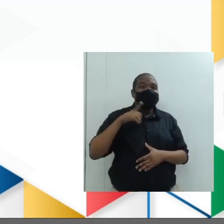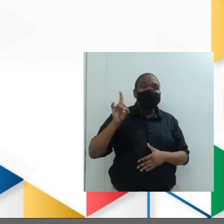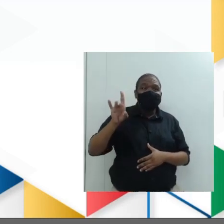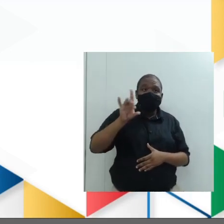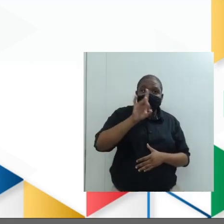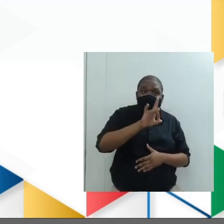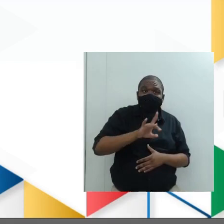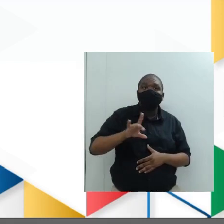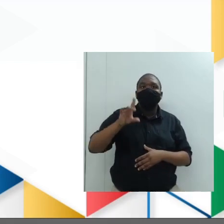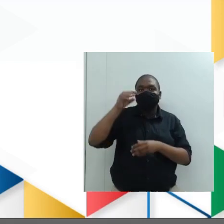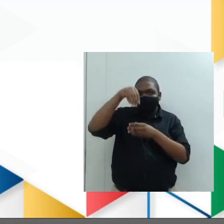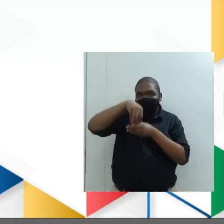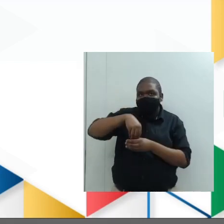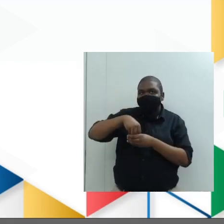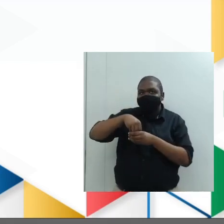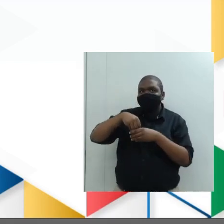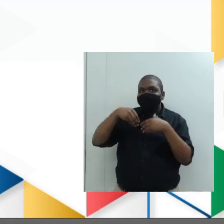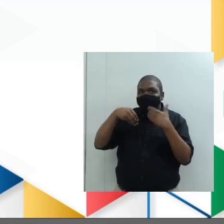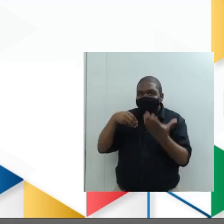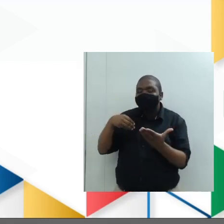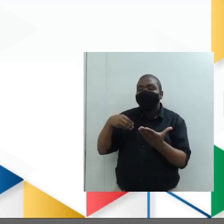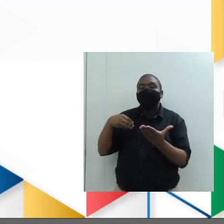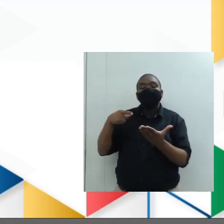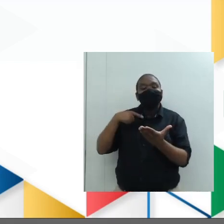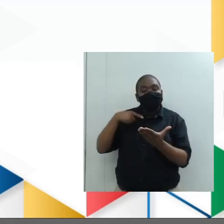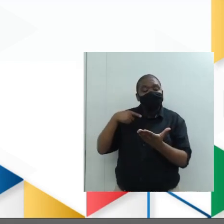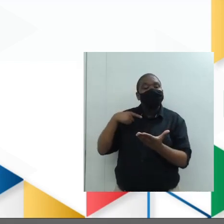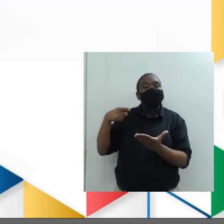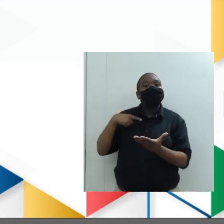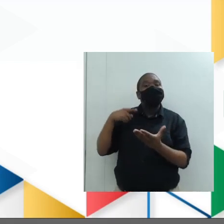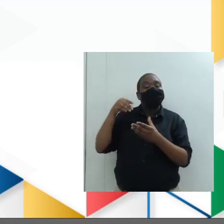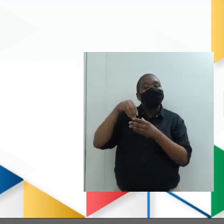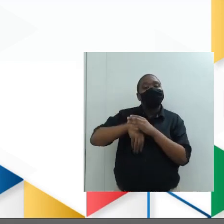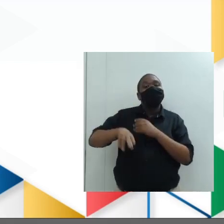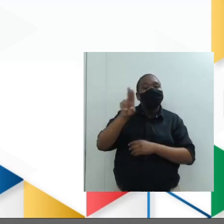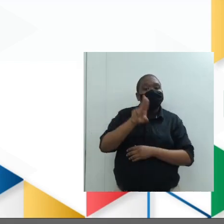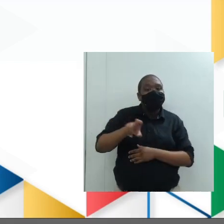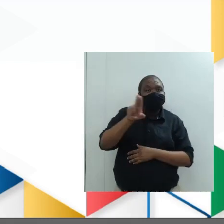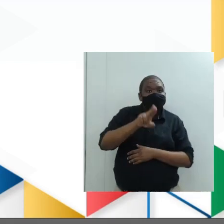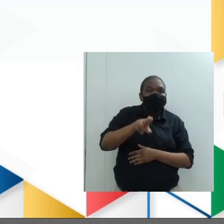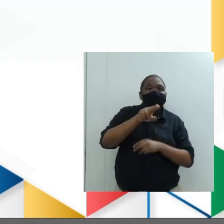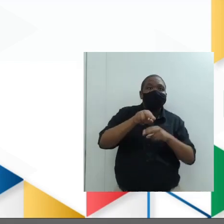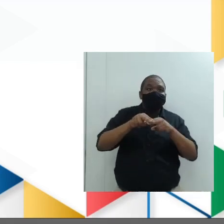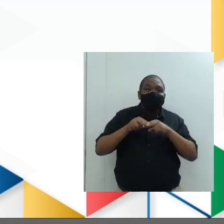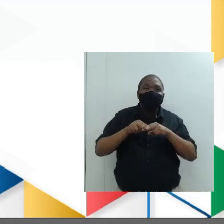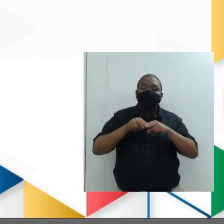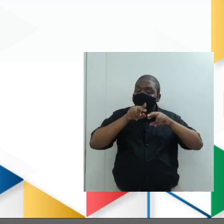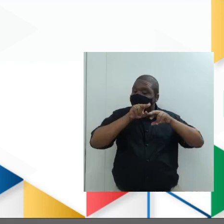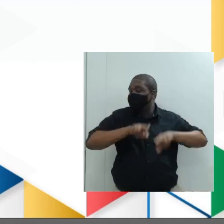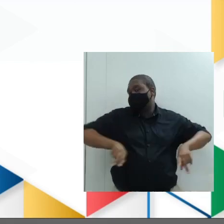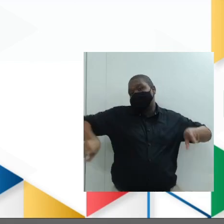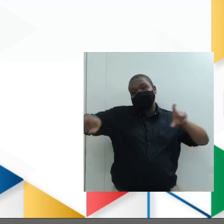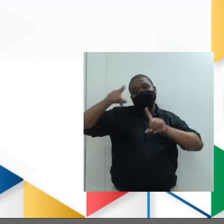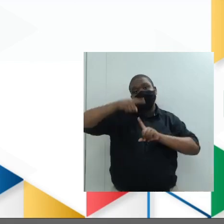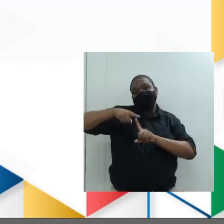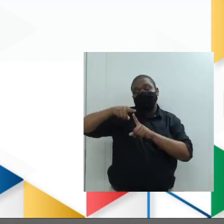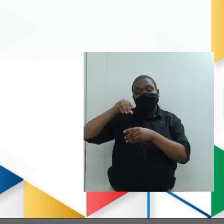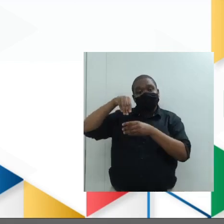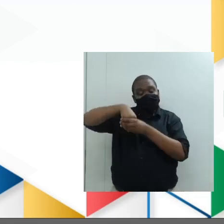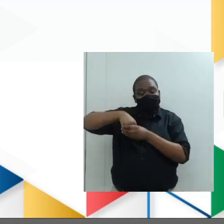desses elétrons é então captada e utilizada pelos diferentes elementos do